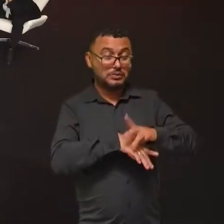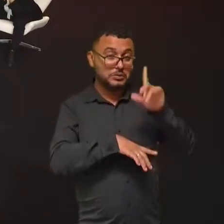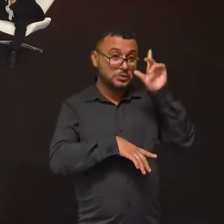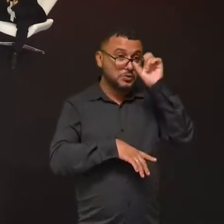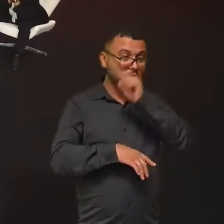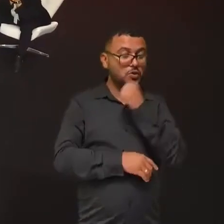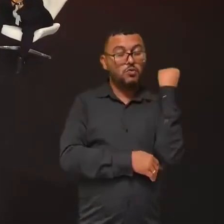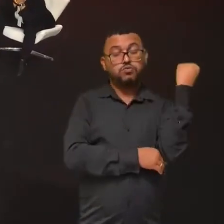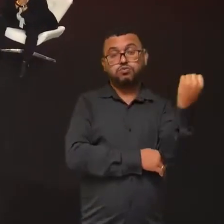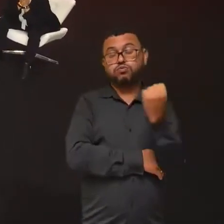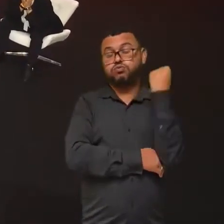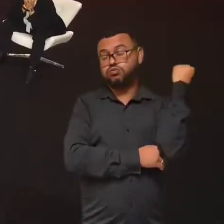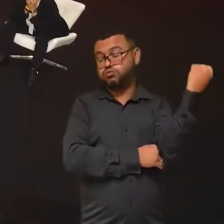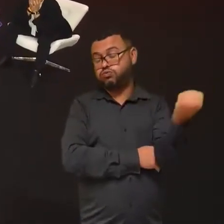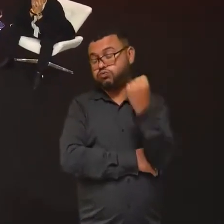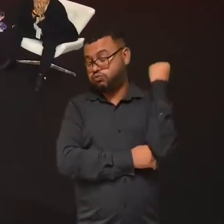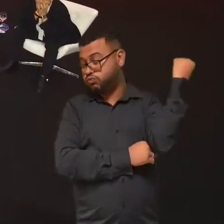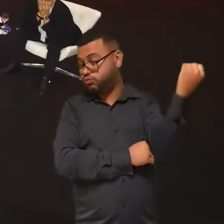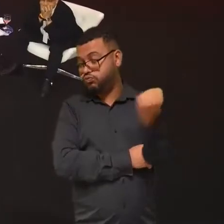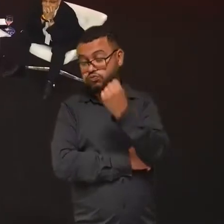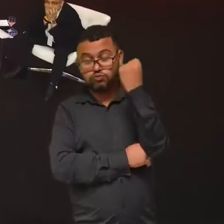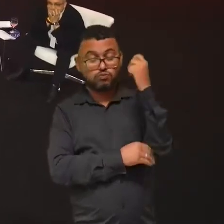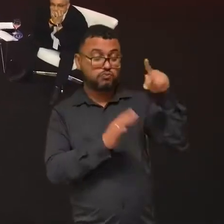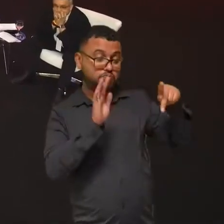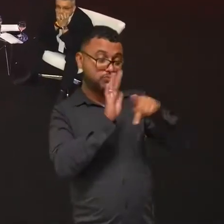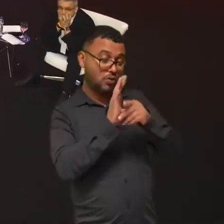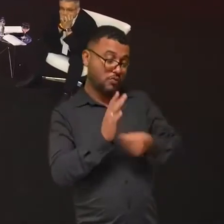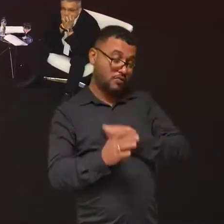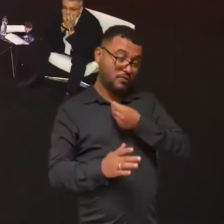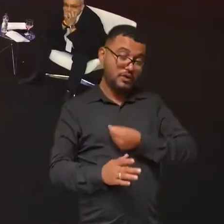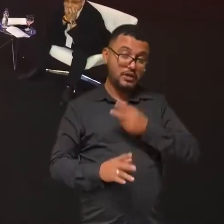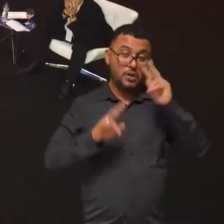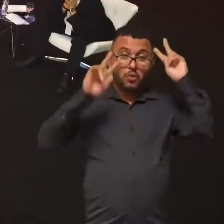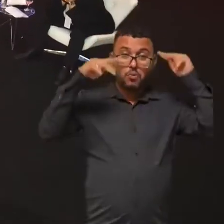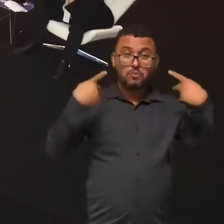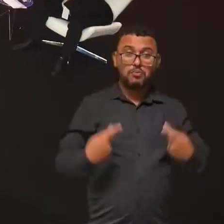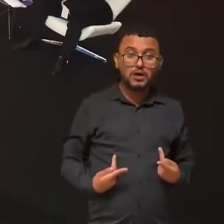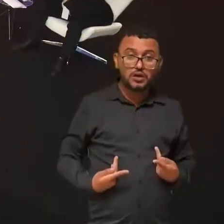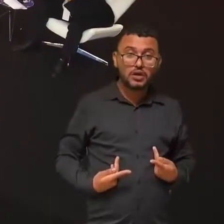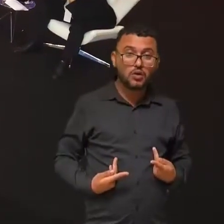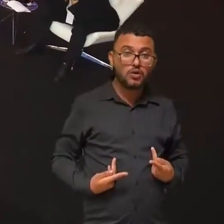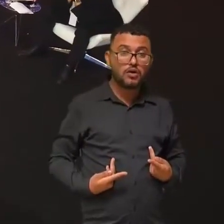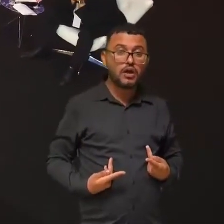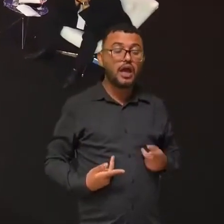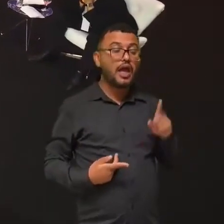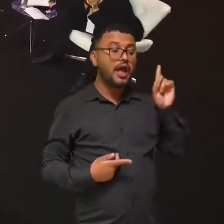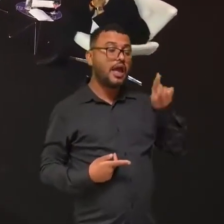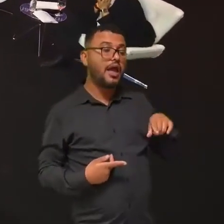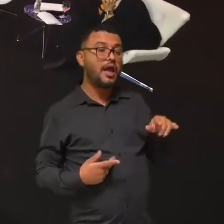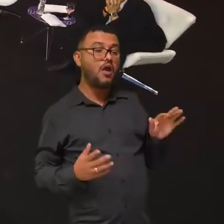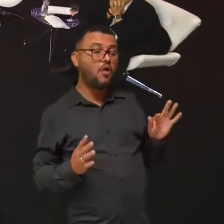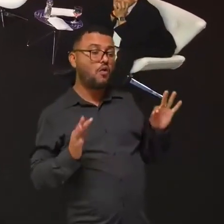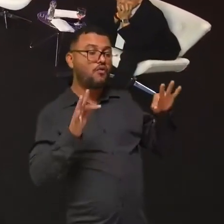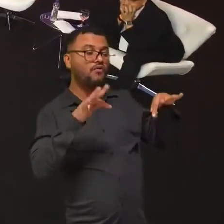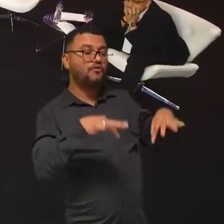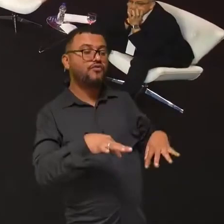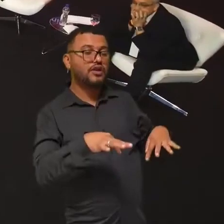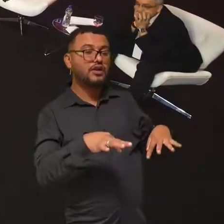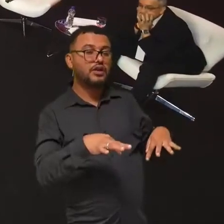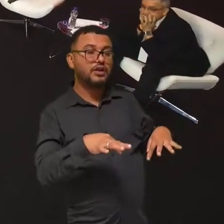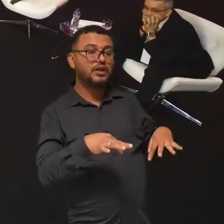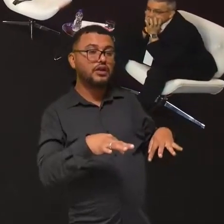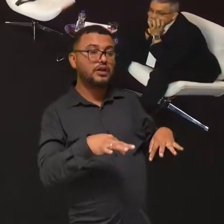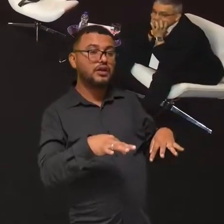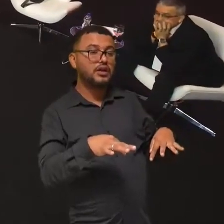que a humanidade nunca viveu, que é o fim da intermediação humana